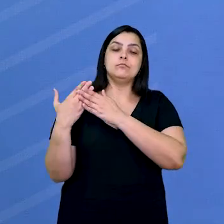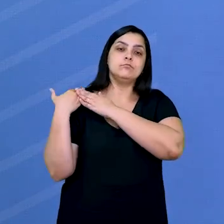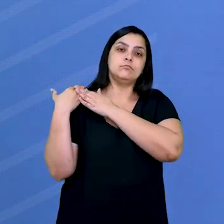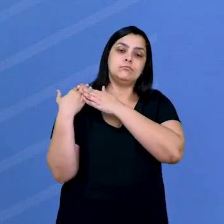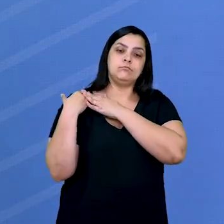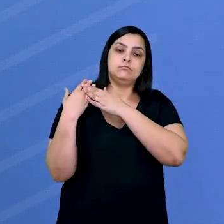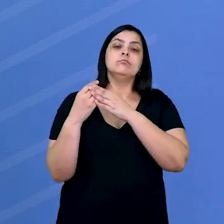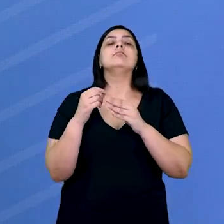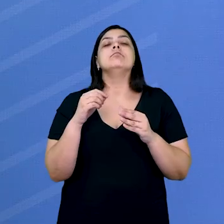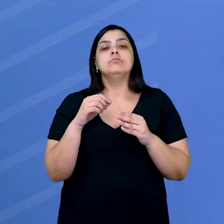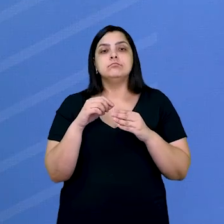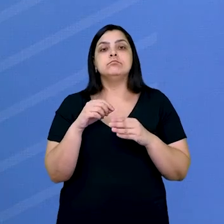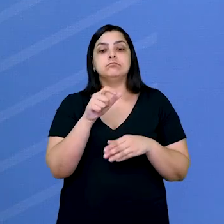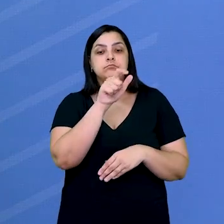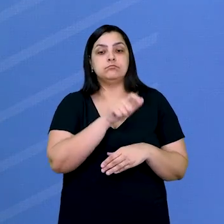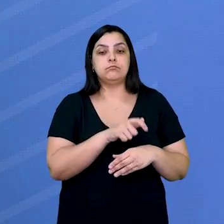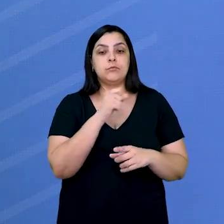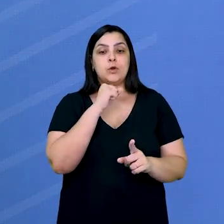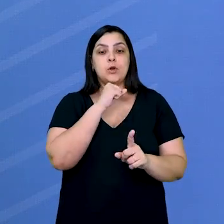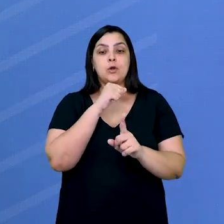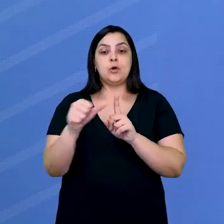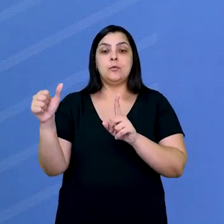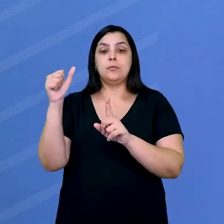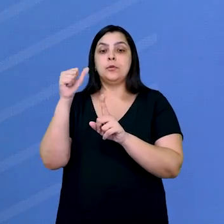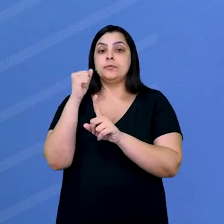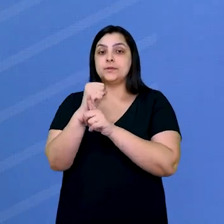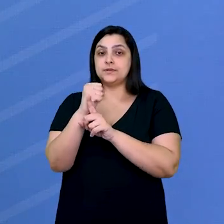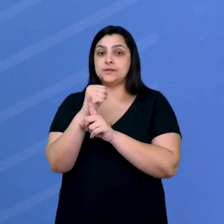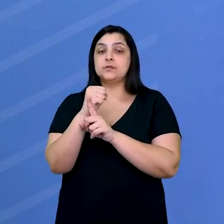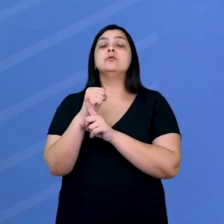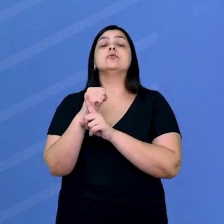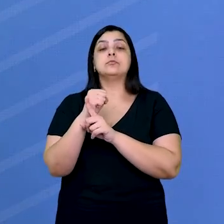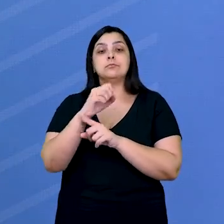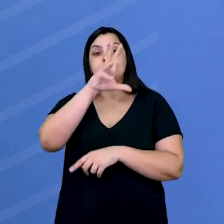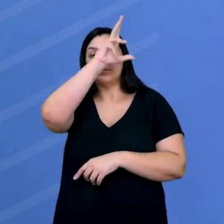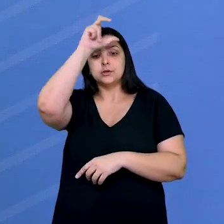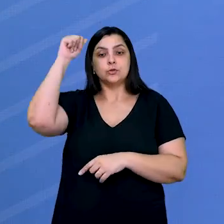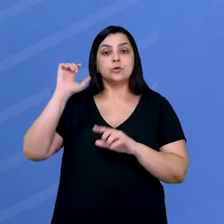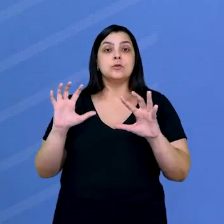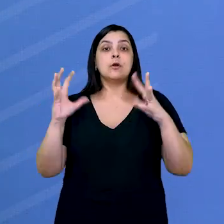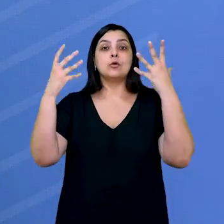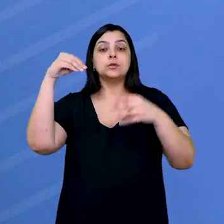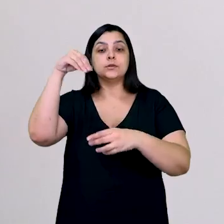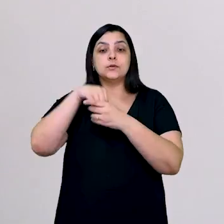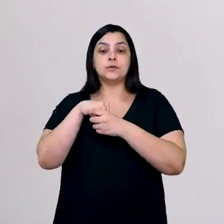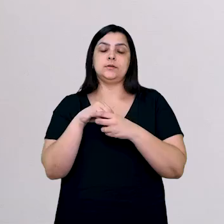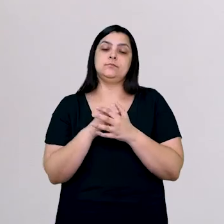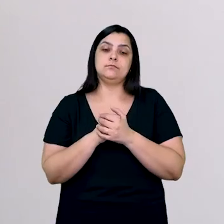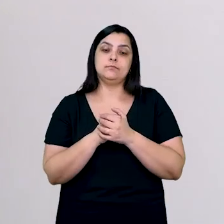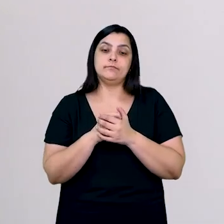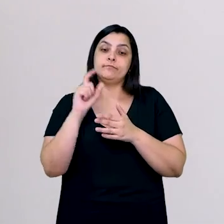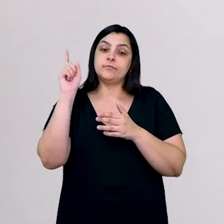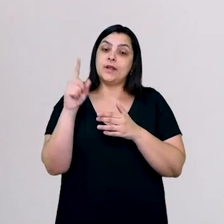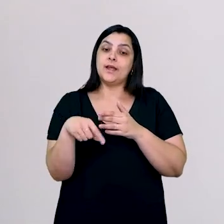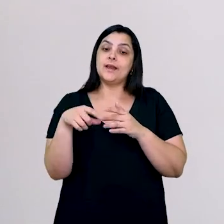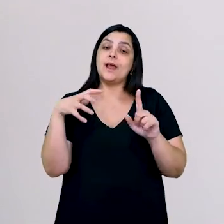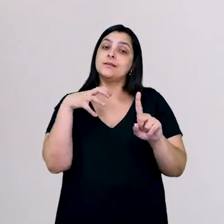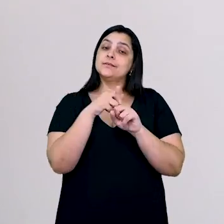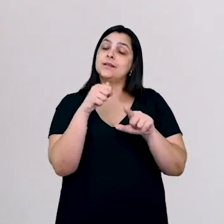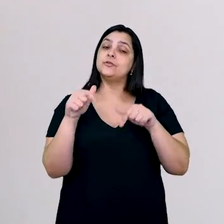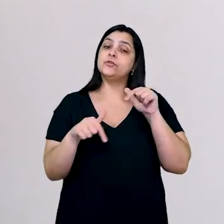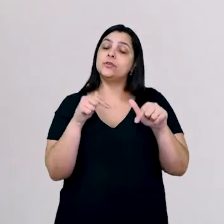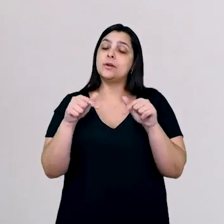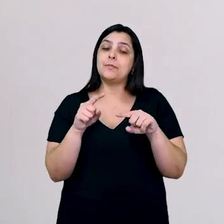a responsabilidade de um produtor rural por um homicídio ocorrido na fazenda dele, em Mato Grosso. Até então, o caso era tratado